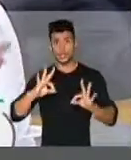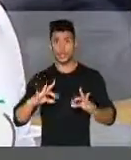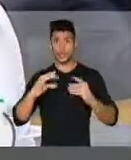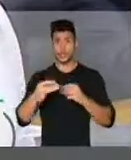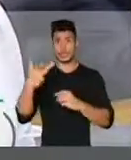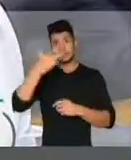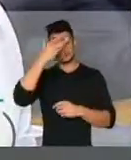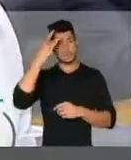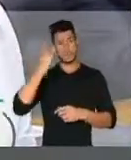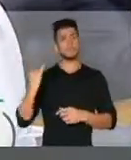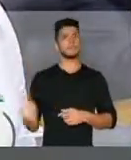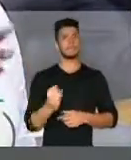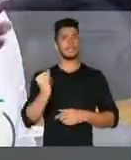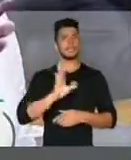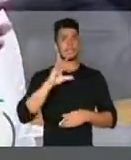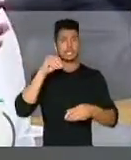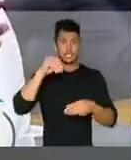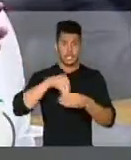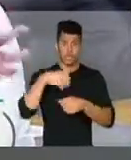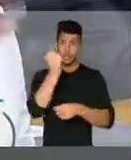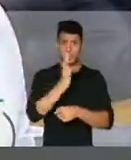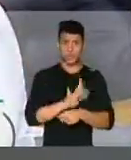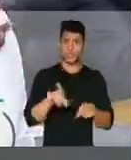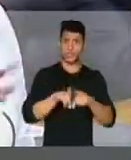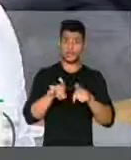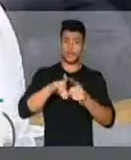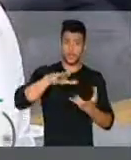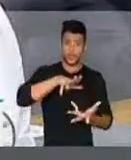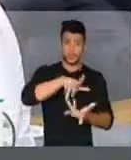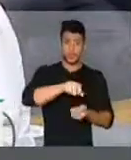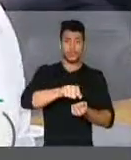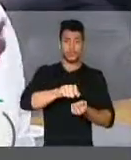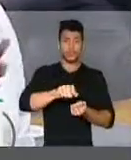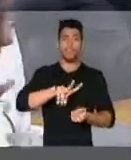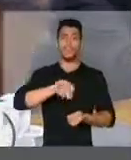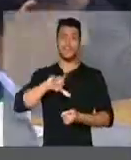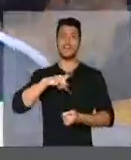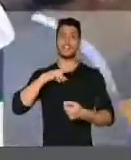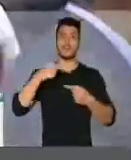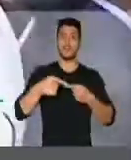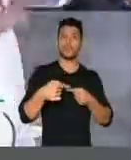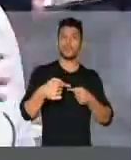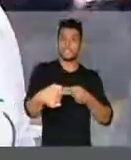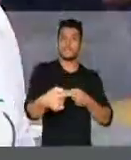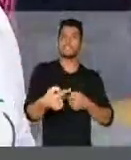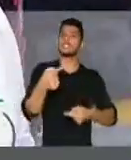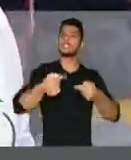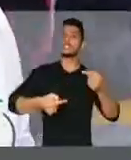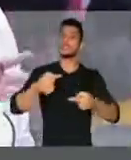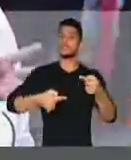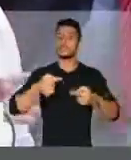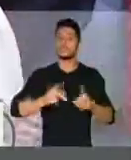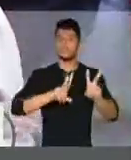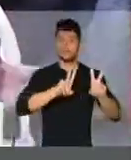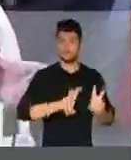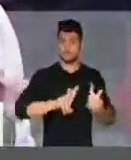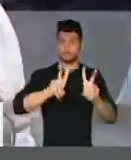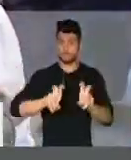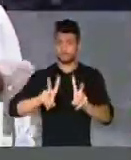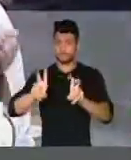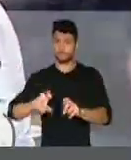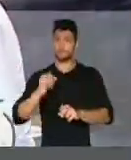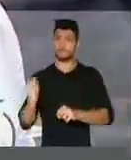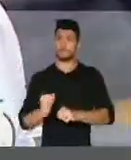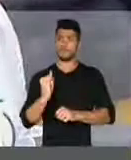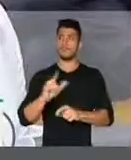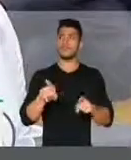personalidades do Brasil e do mundo, para, durante essa semana, discutir diversos temas, entre eles a luta